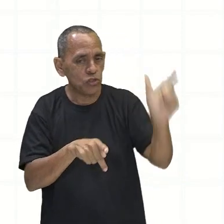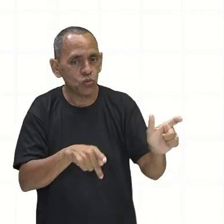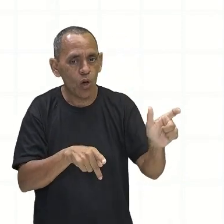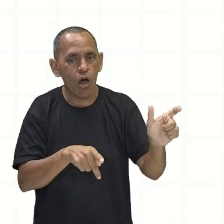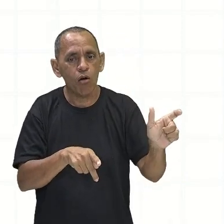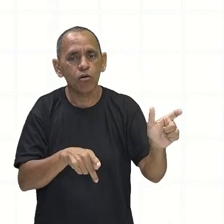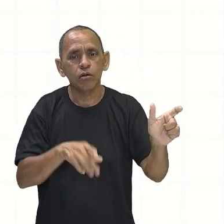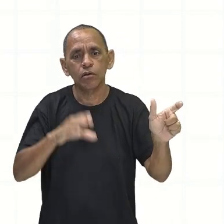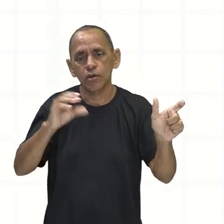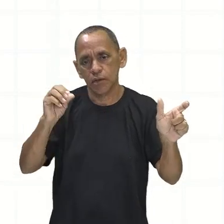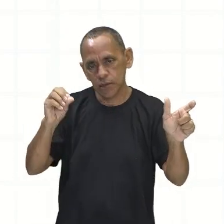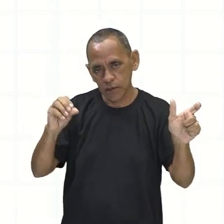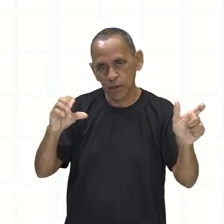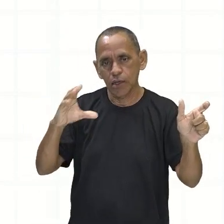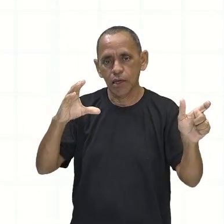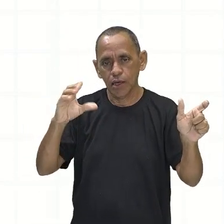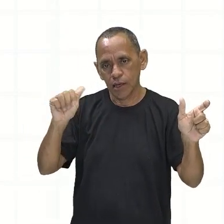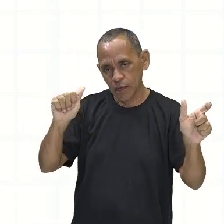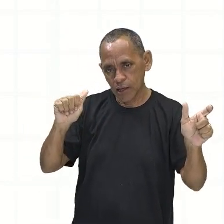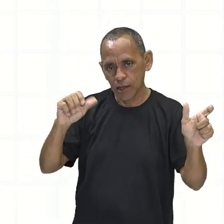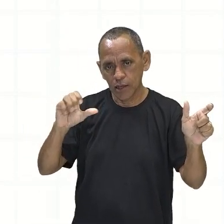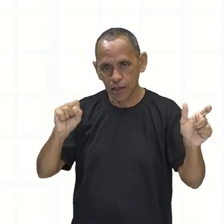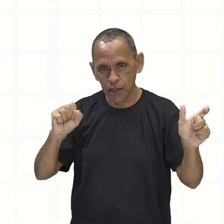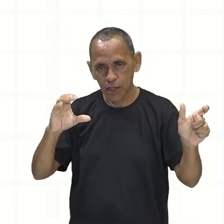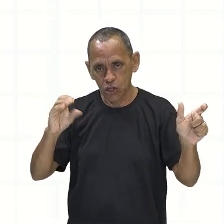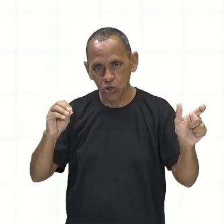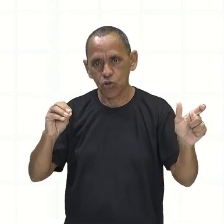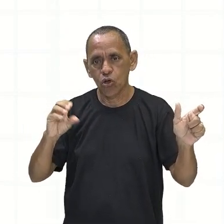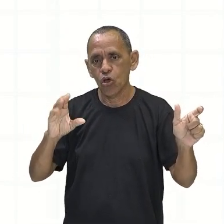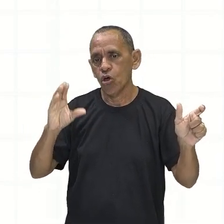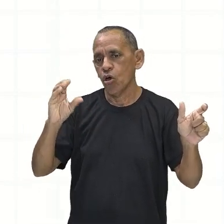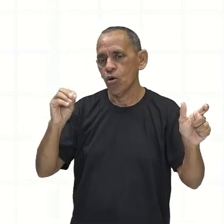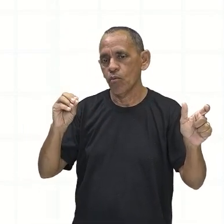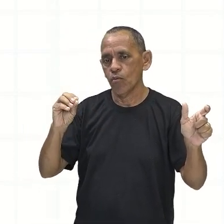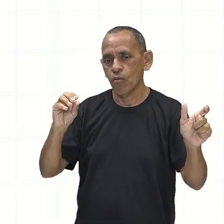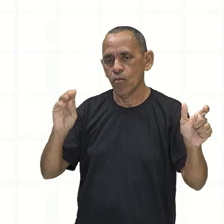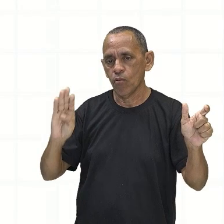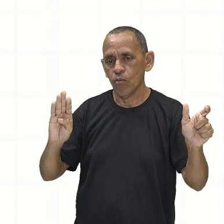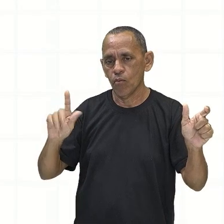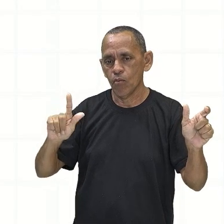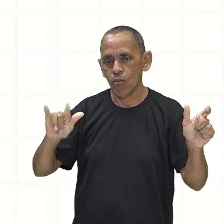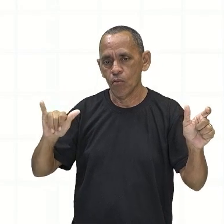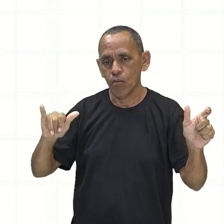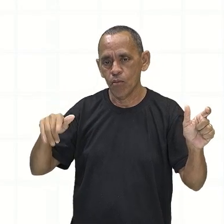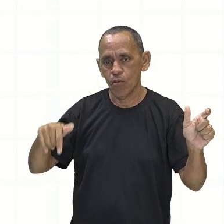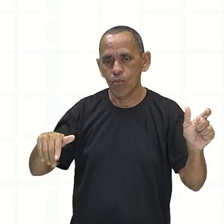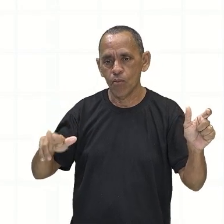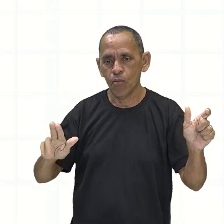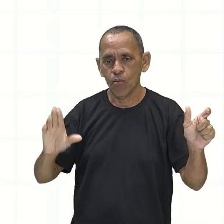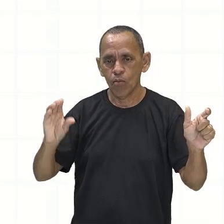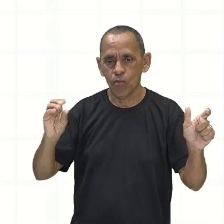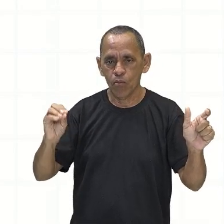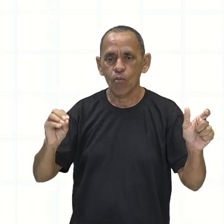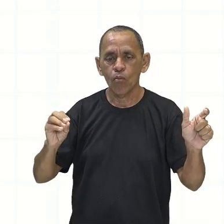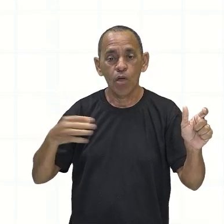aqui. Então, ela, não é isso? Não era ela a brusa? A brusa. A brusinha, né, professor? É, ela, a